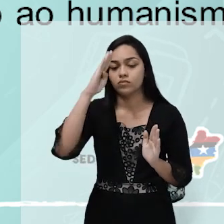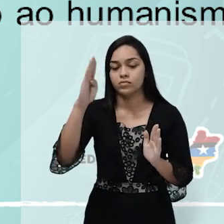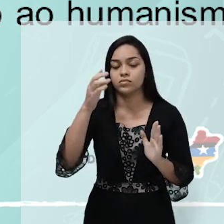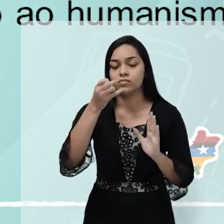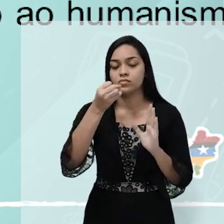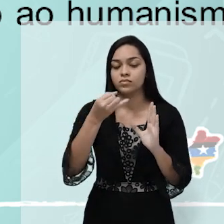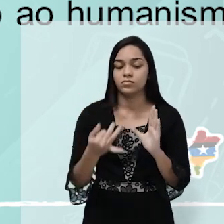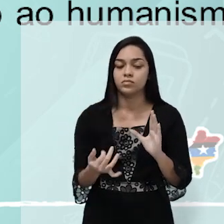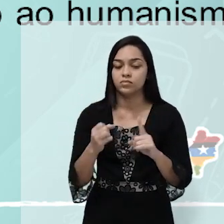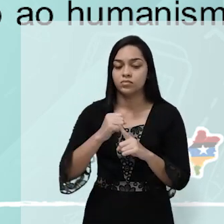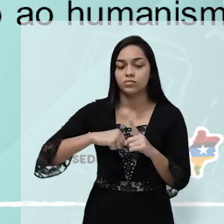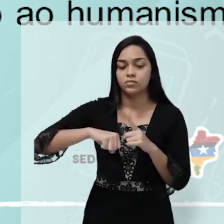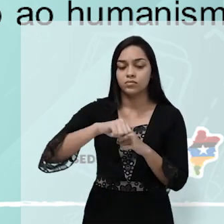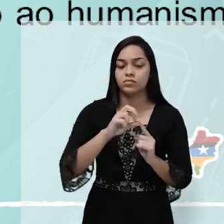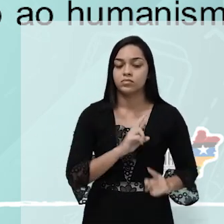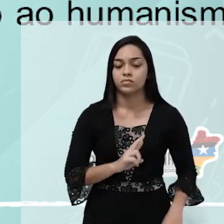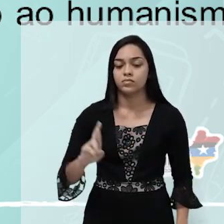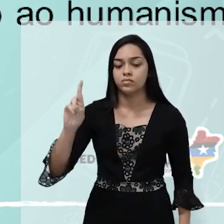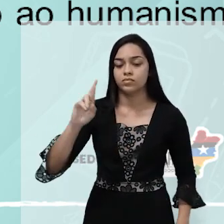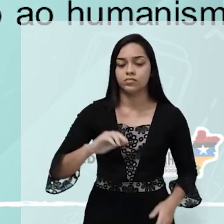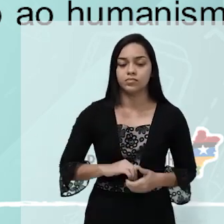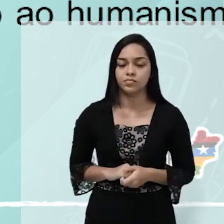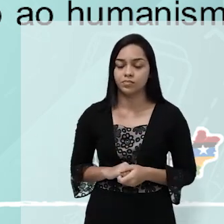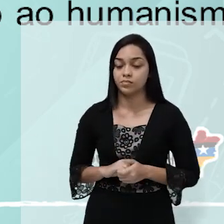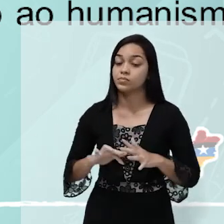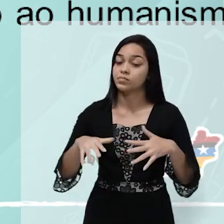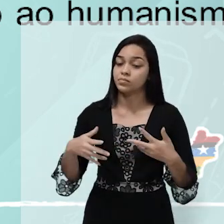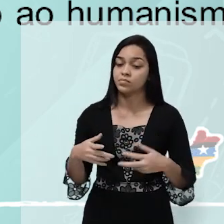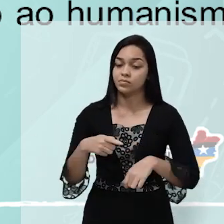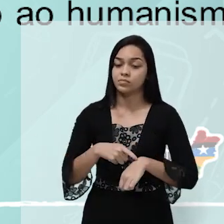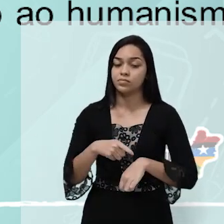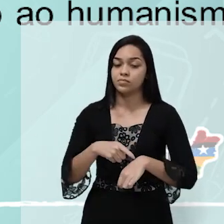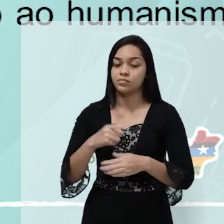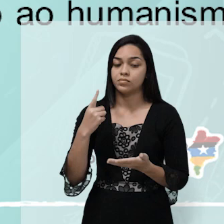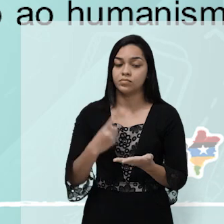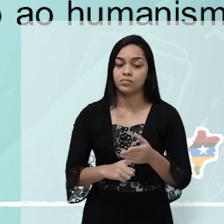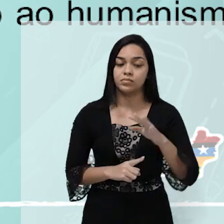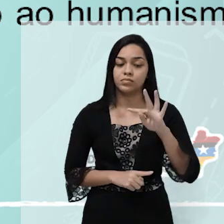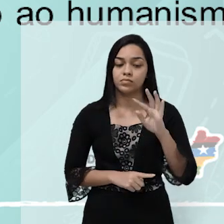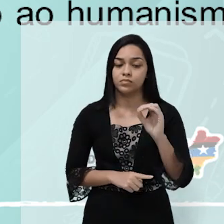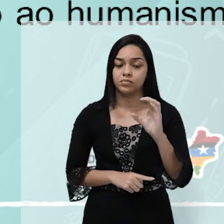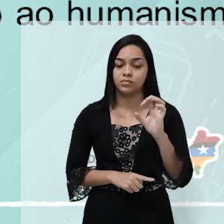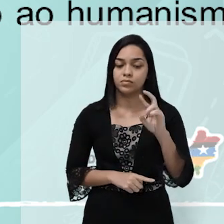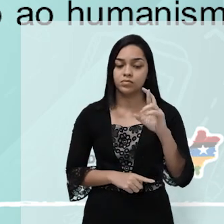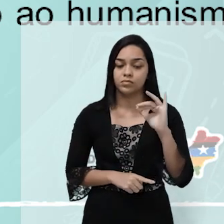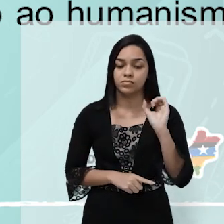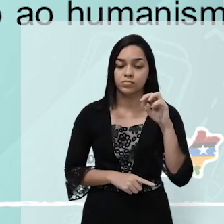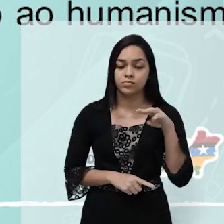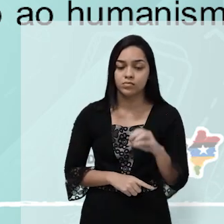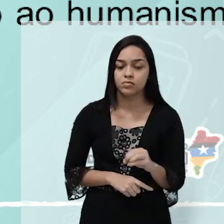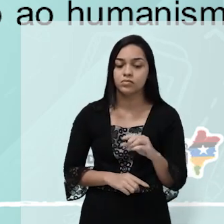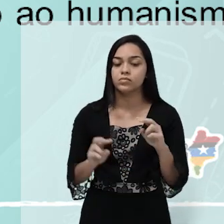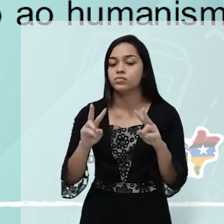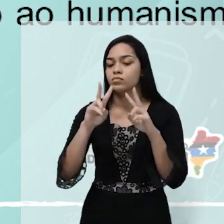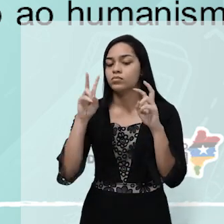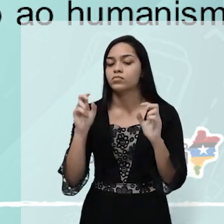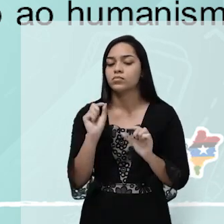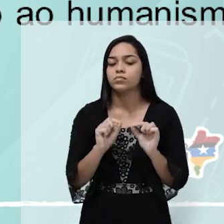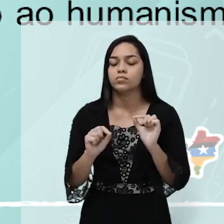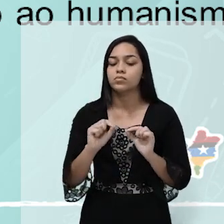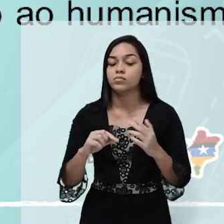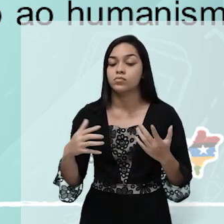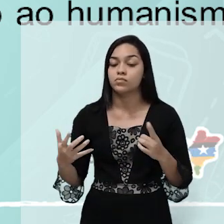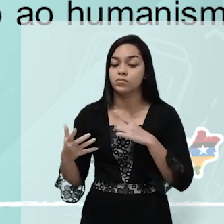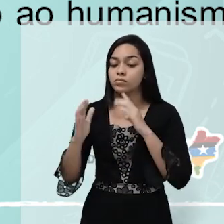principal atributo da sociedade era a religião. Esse foi um momento marcado pelo teocentrismo, cujo